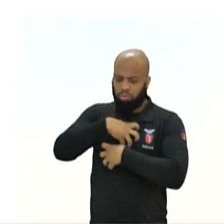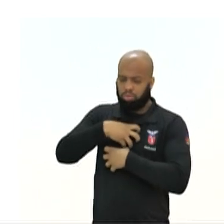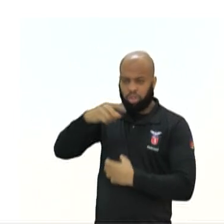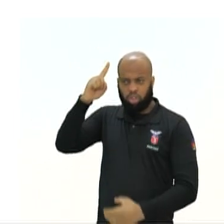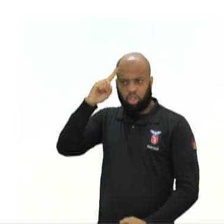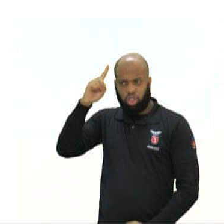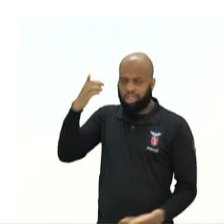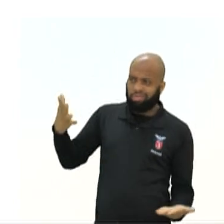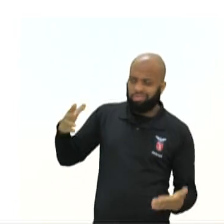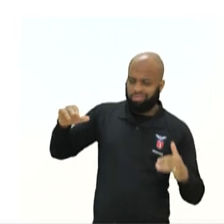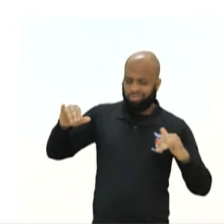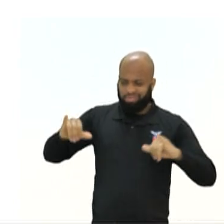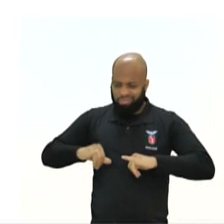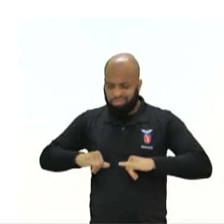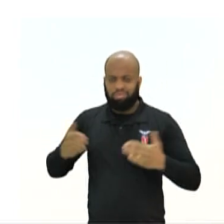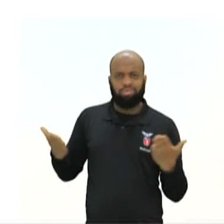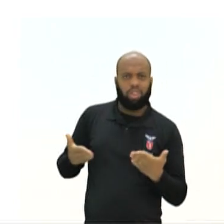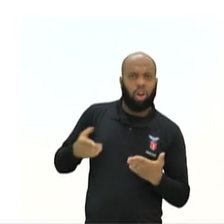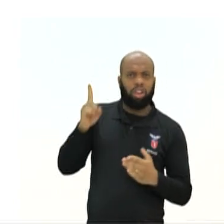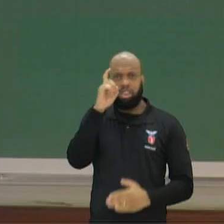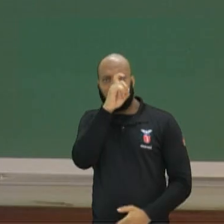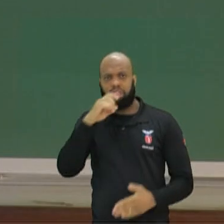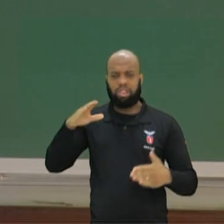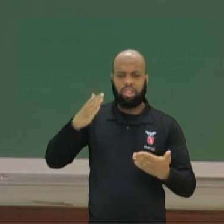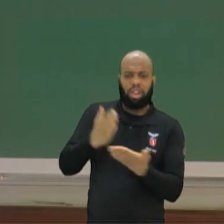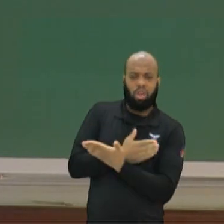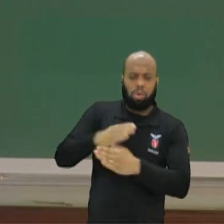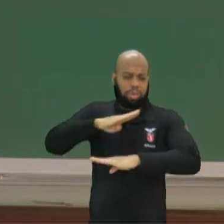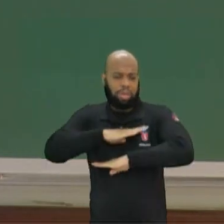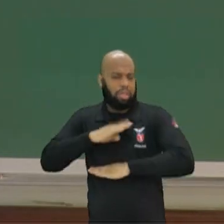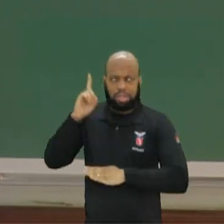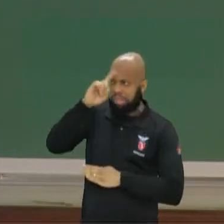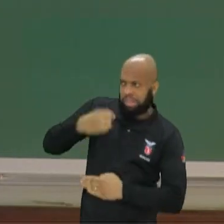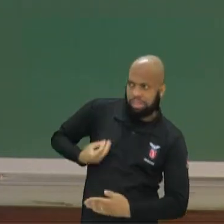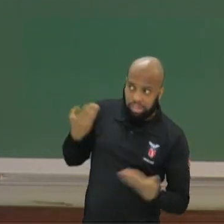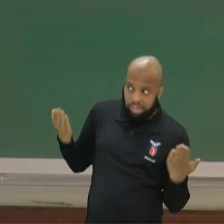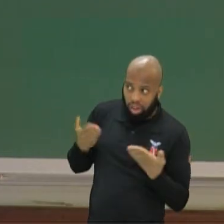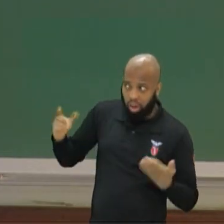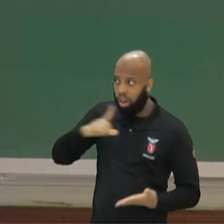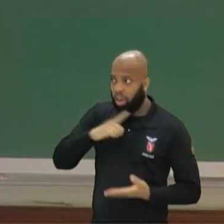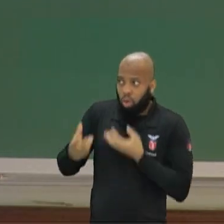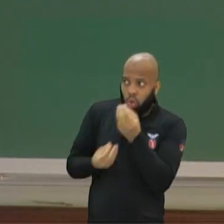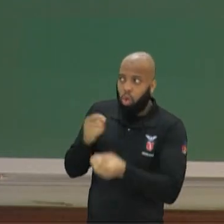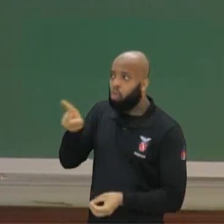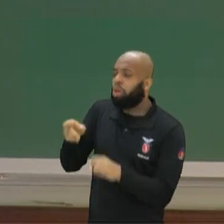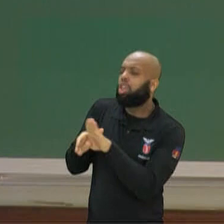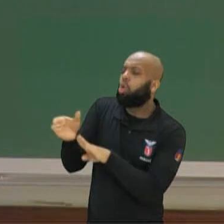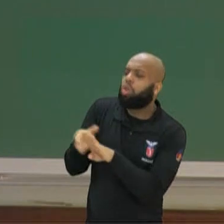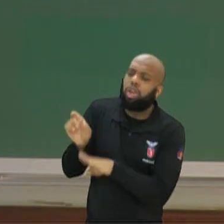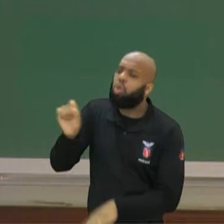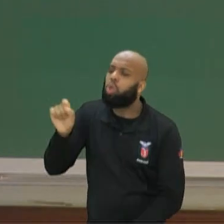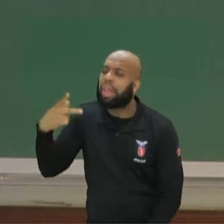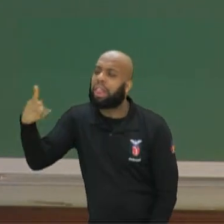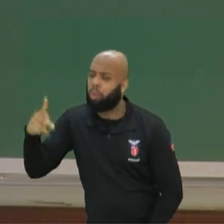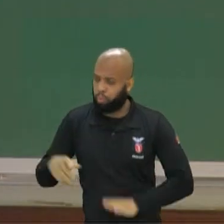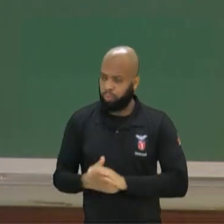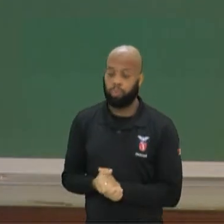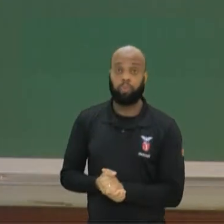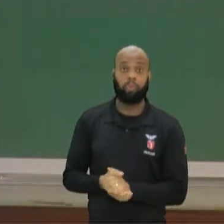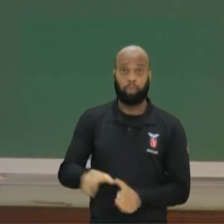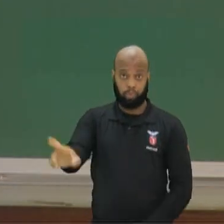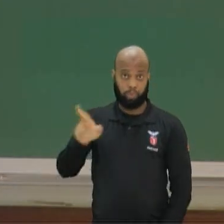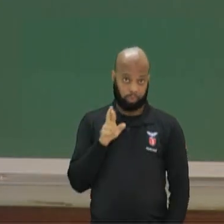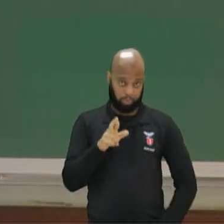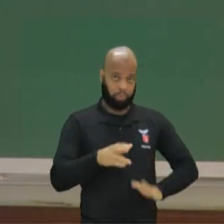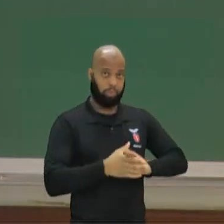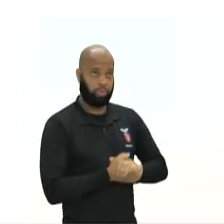difíceis ou por alguma situação difícil que essas pessoas tenham que estar lidando, né? Situações difíceis de um modo geral. Daí ela